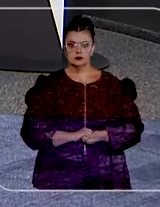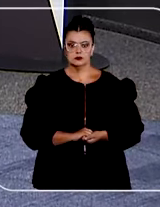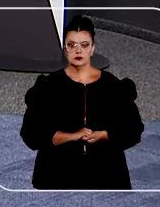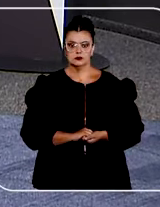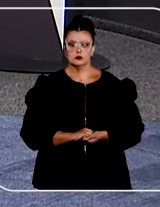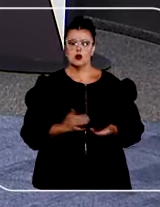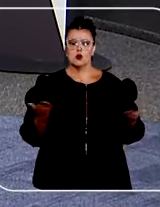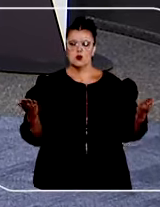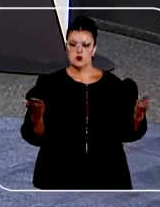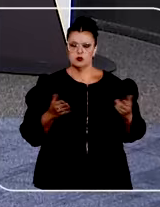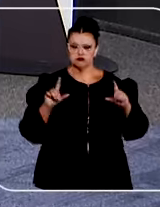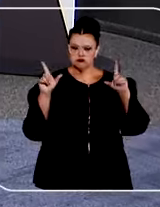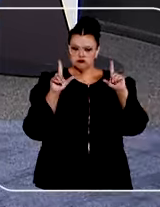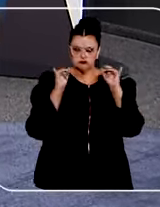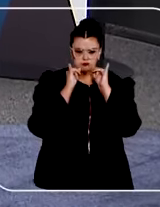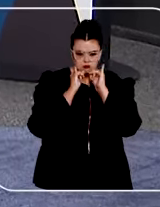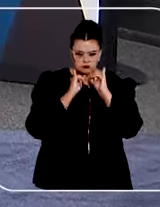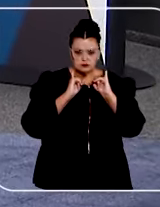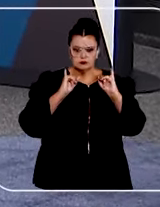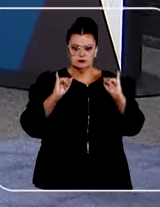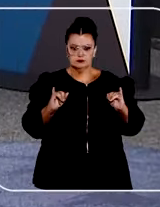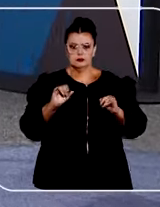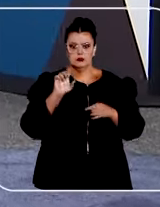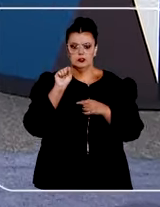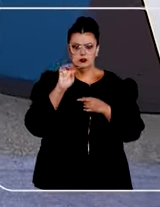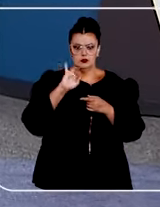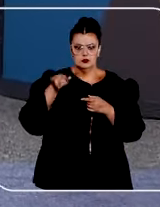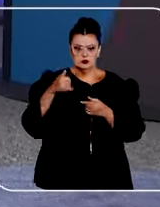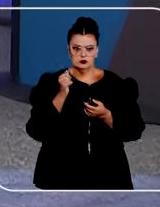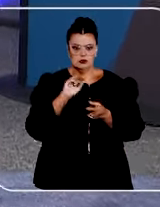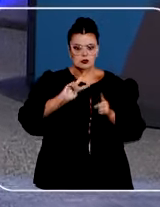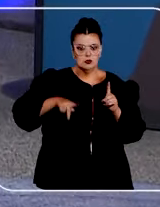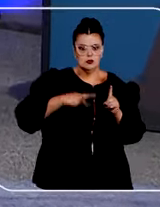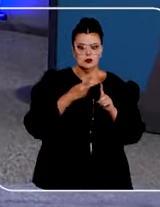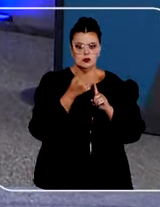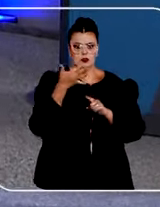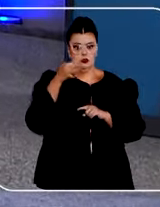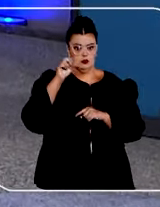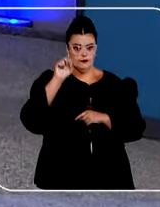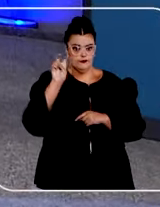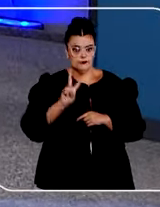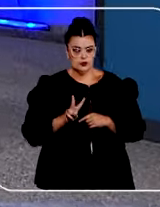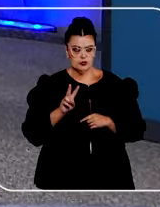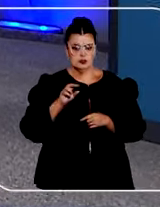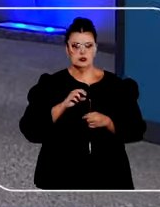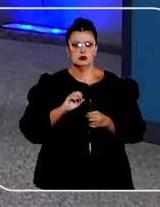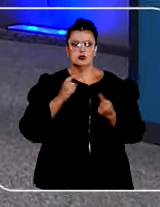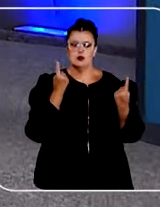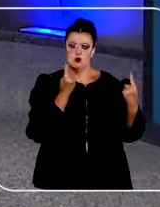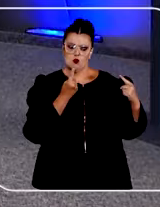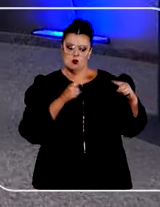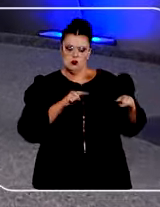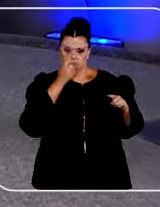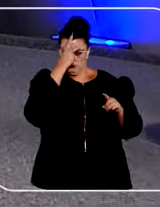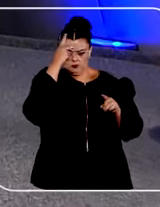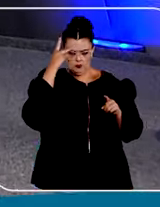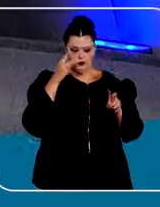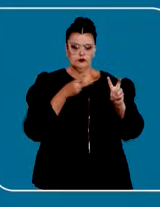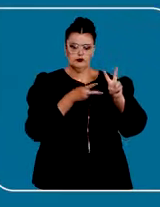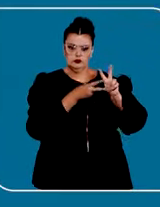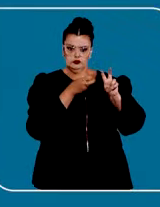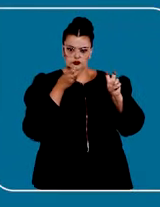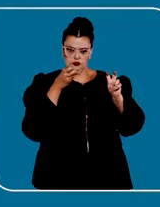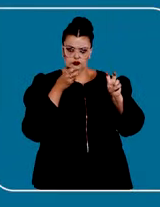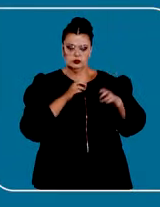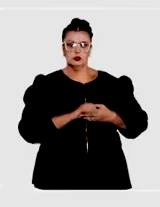notícias no programa de hoje você vai ver STJ aumenta em 10 vezes a indenização por ofensa a povos